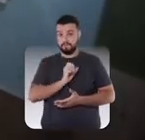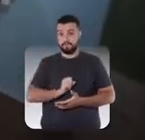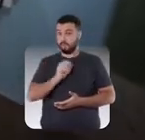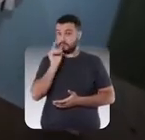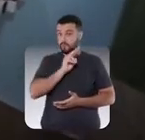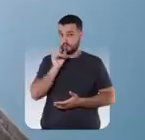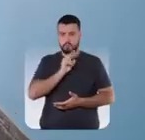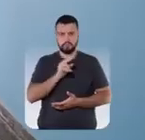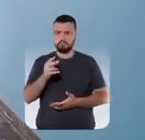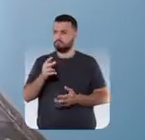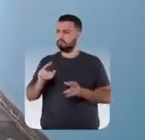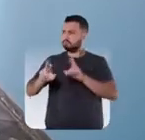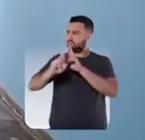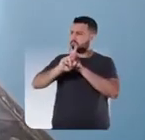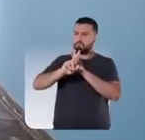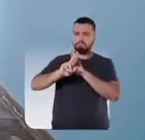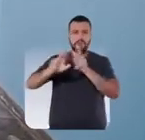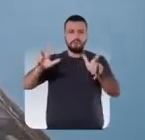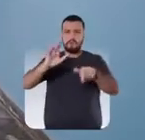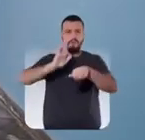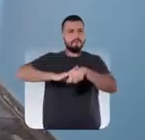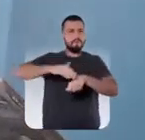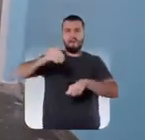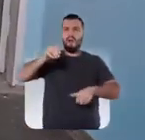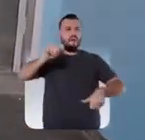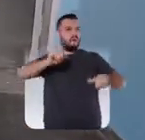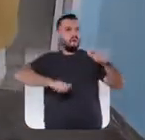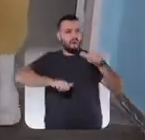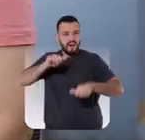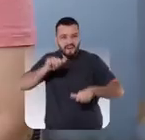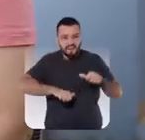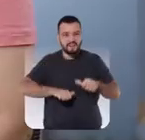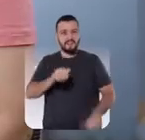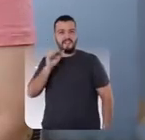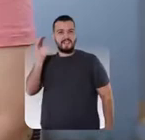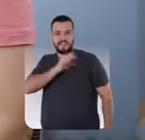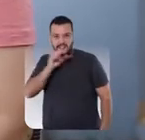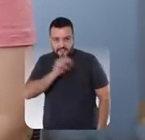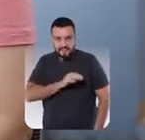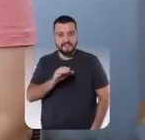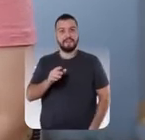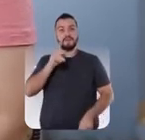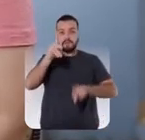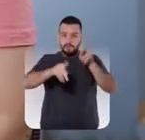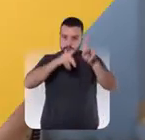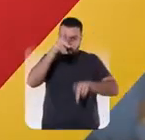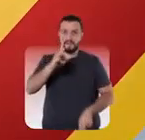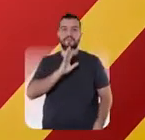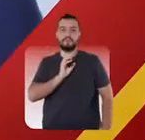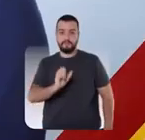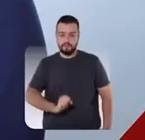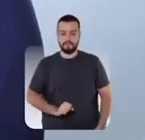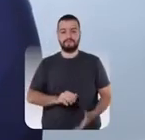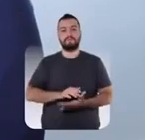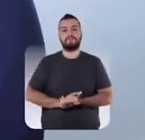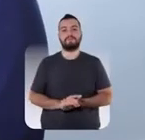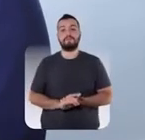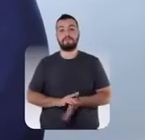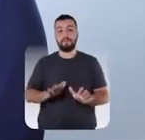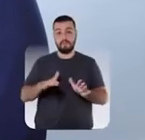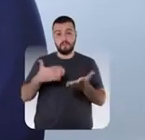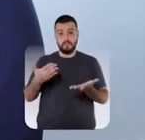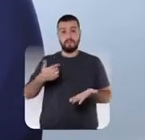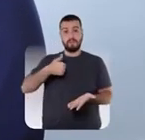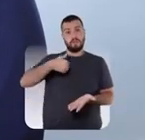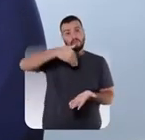né? Nós temos tudo da maior qualidade e agilidade hoje para a população balsense. Ao assumir a